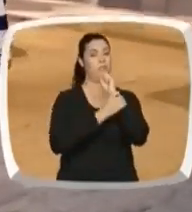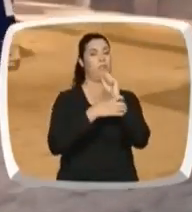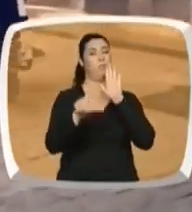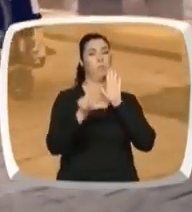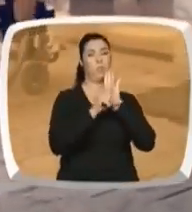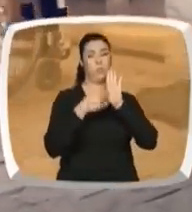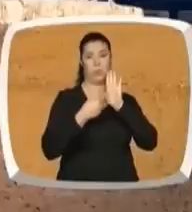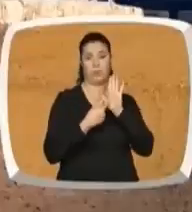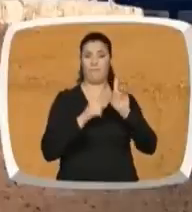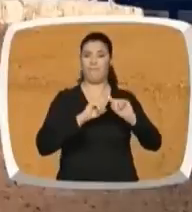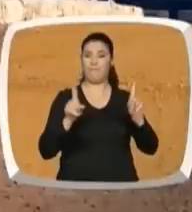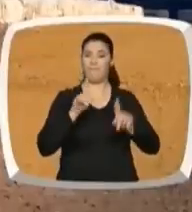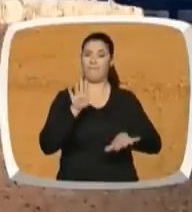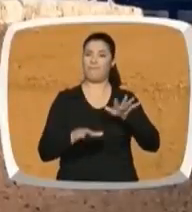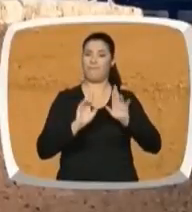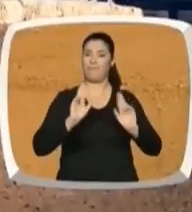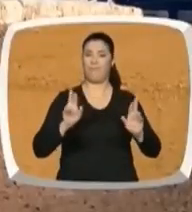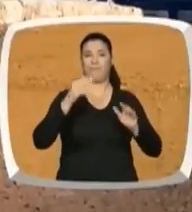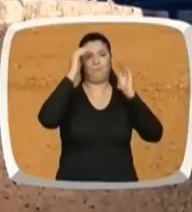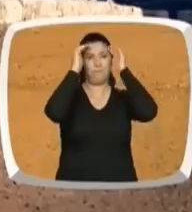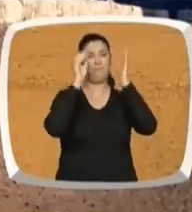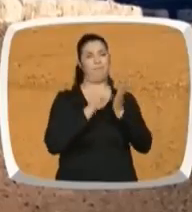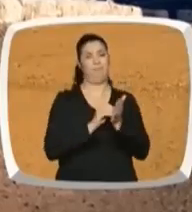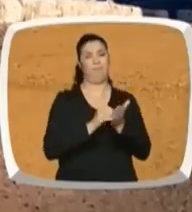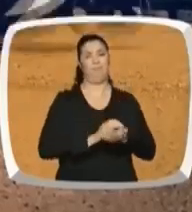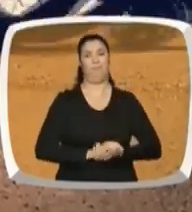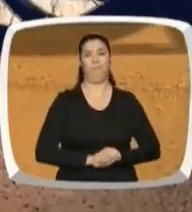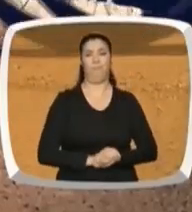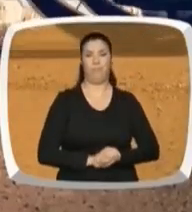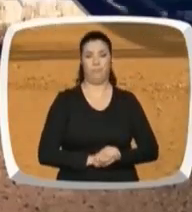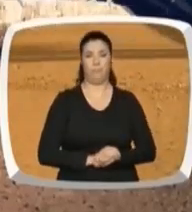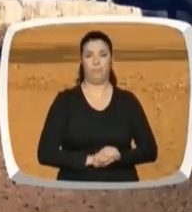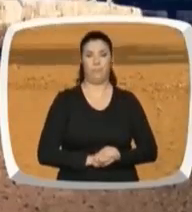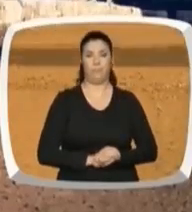são garantidos por lei, só que muitas vezes são desrespeitados.